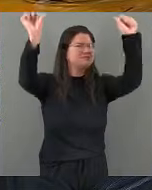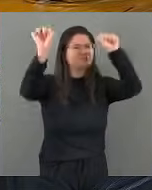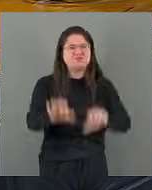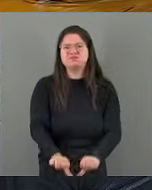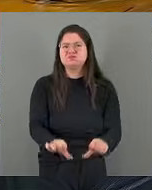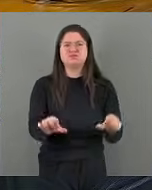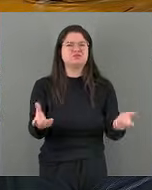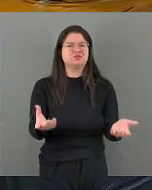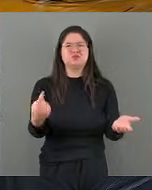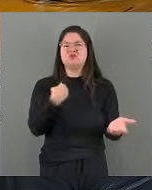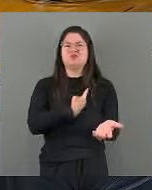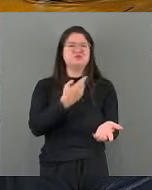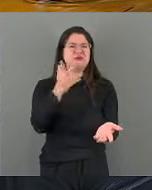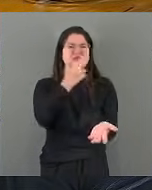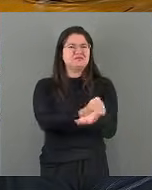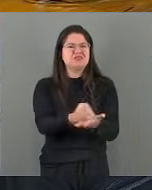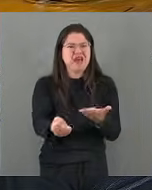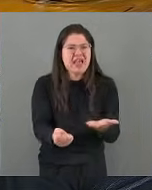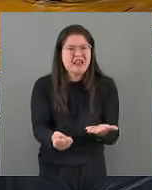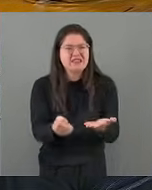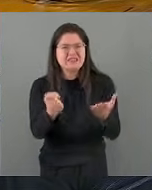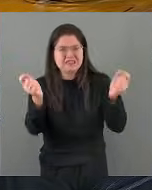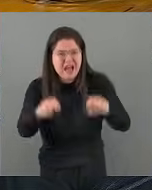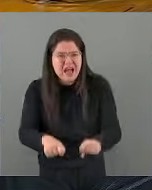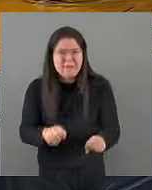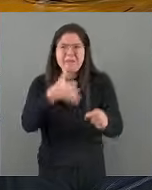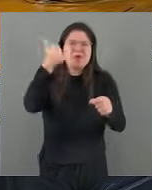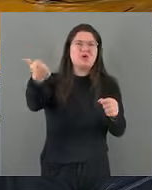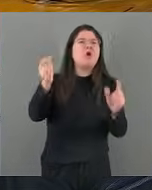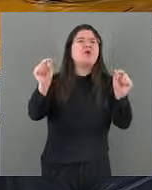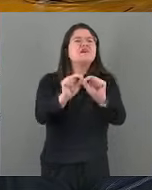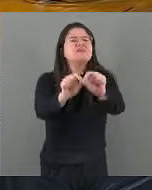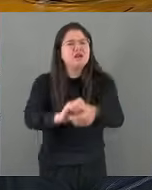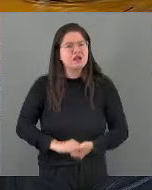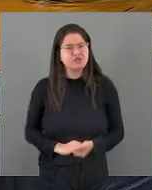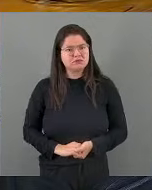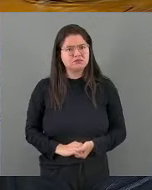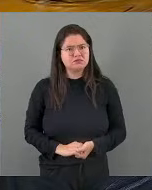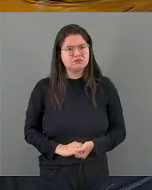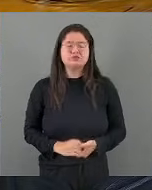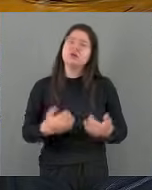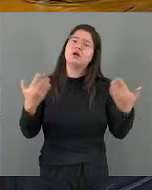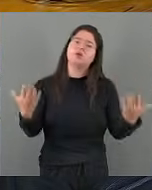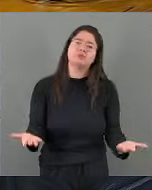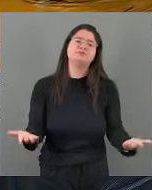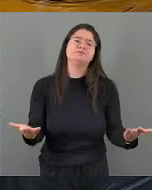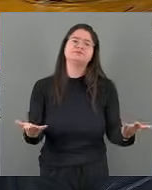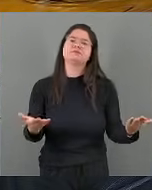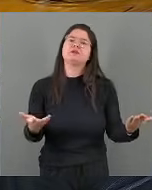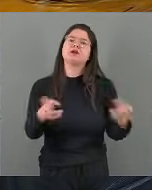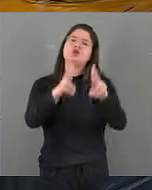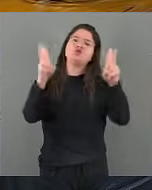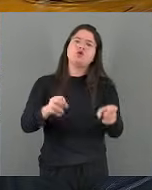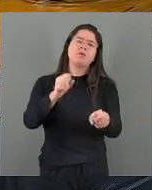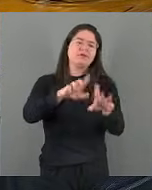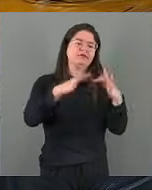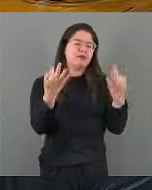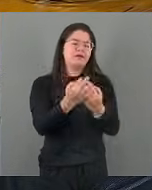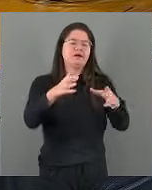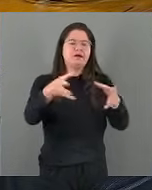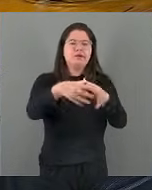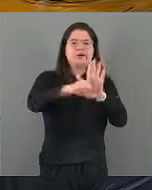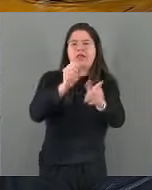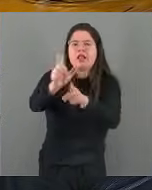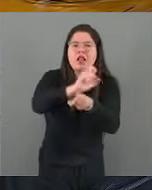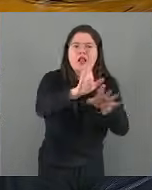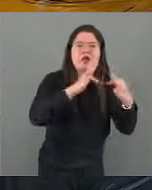Manso? Que nós chegamos no Brasil ou ainda dá para ir mais fundo? O que fazer? Então eu queria saber com relação a essas expulsões no Ceará, se o Fórum tem